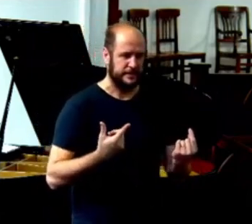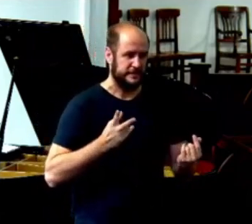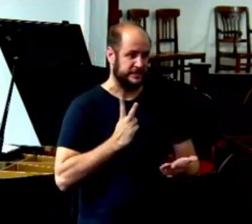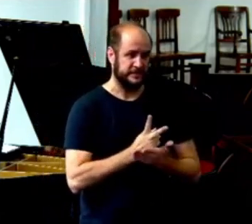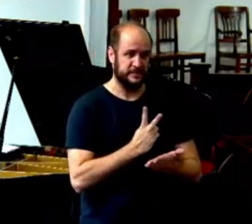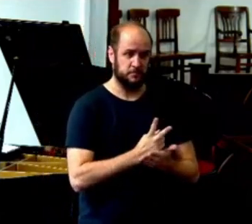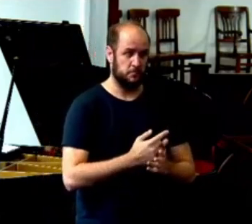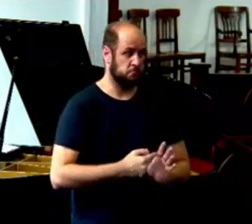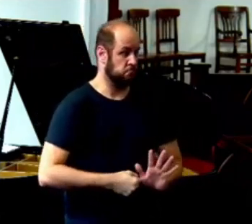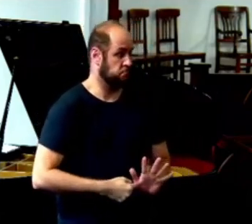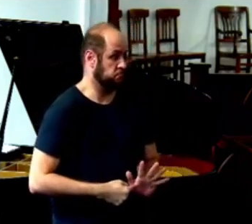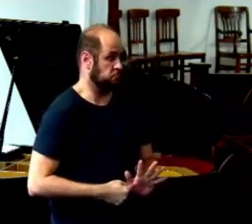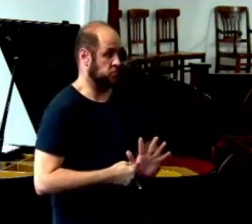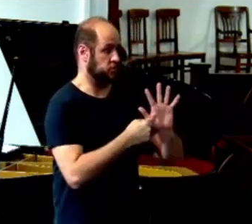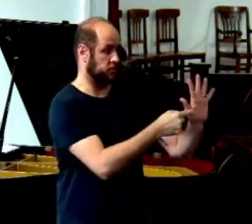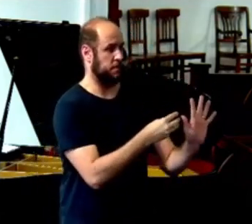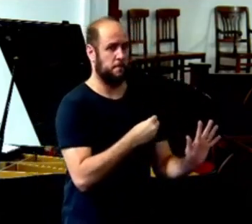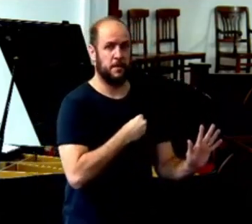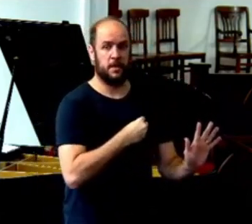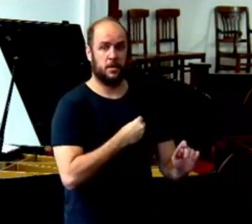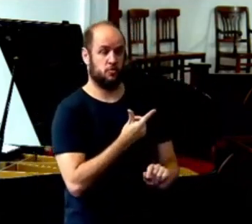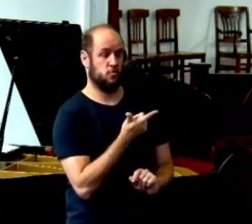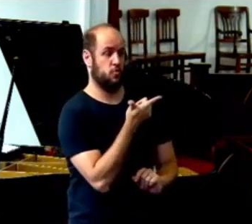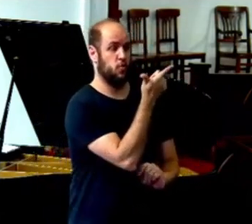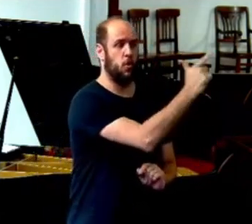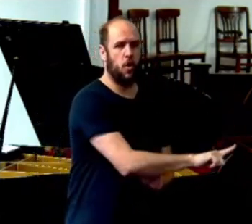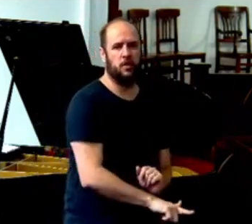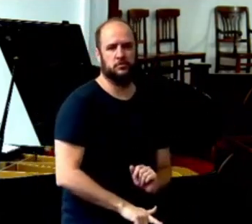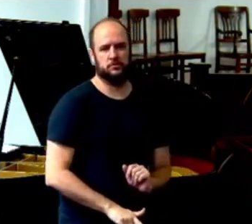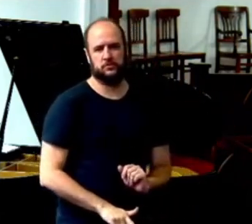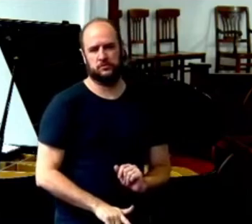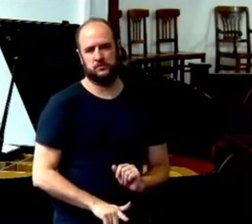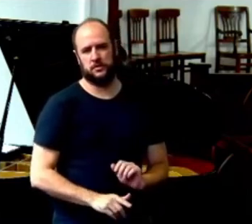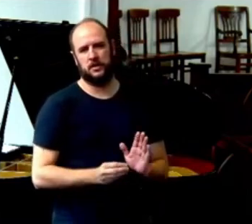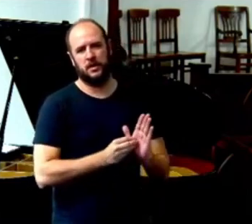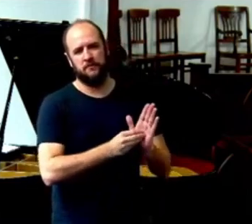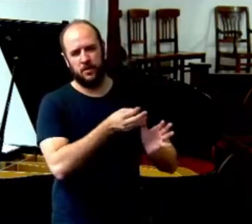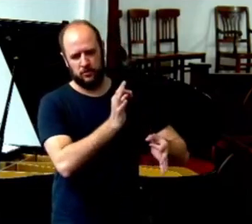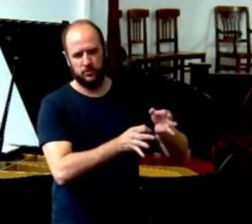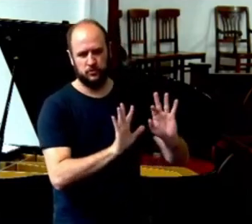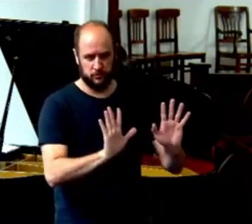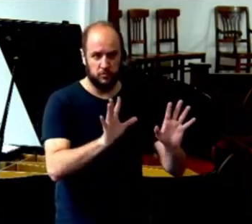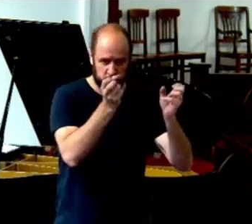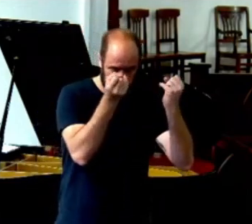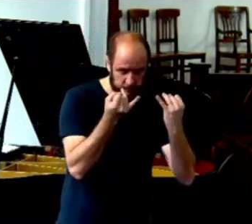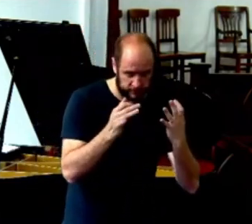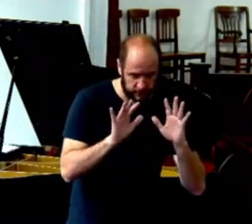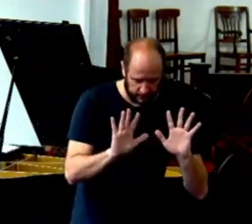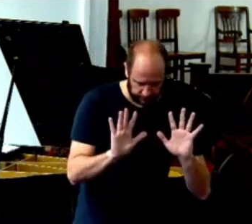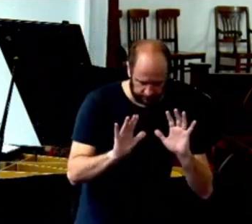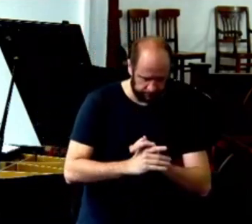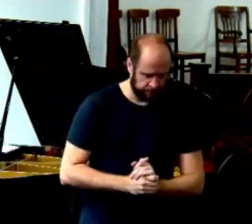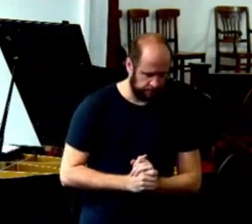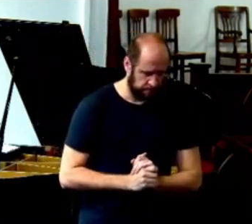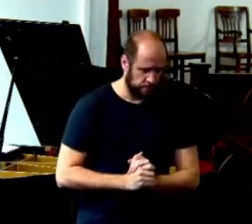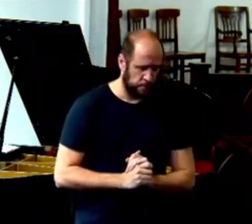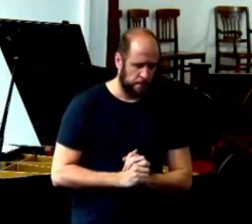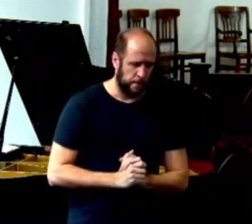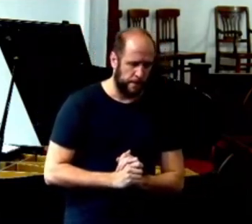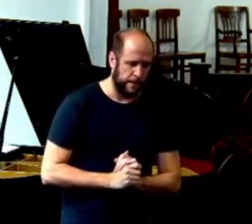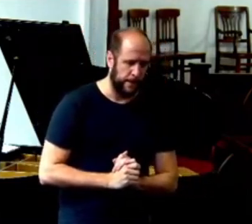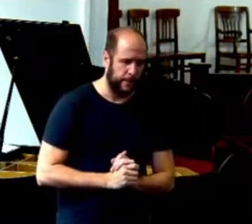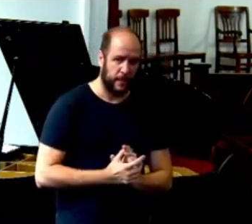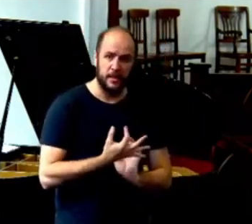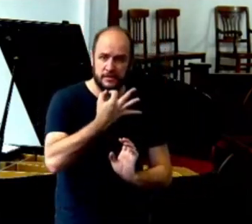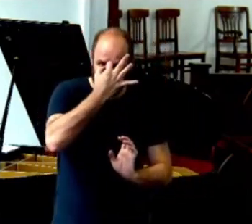muita avidez contra a injustiça. Neste ponto, não quero ser mal entendido, queridos.